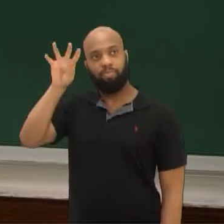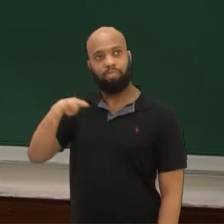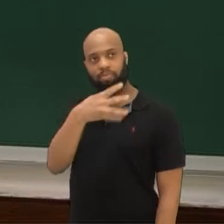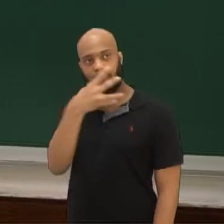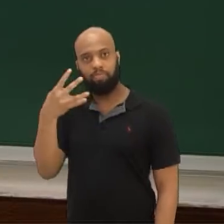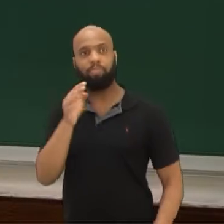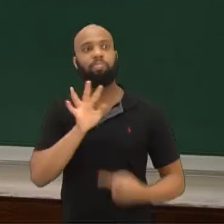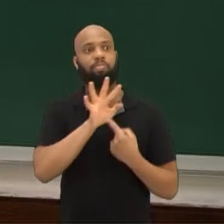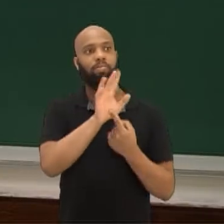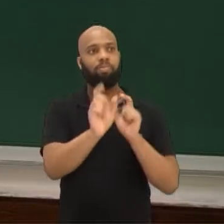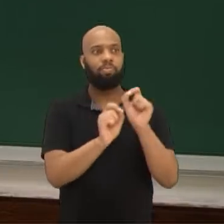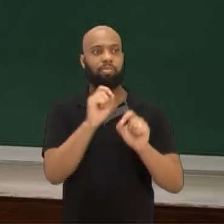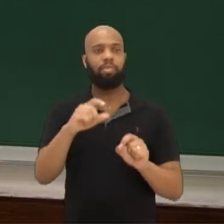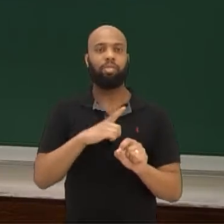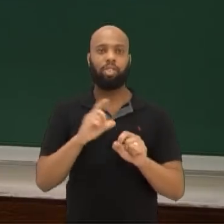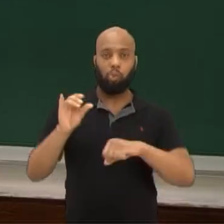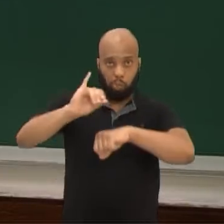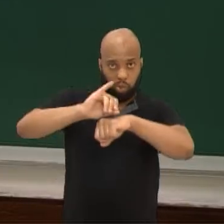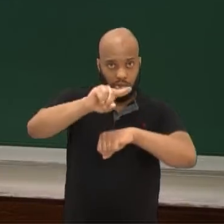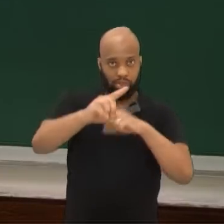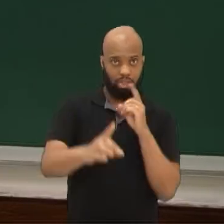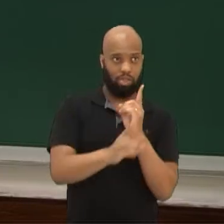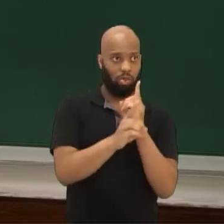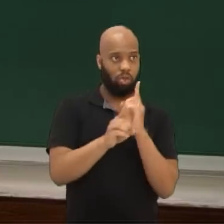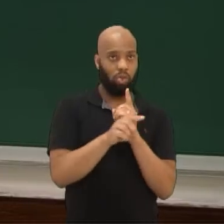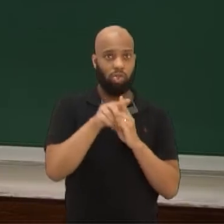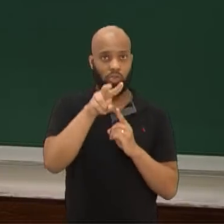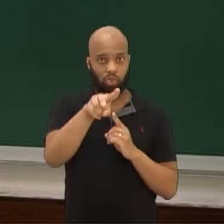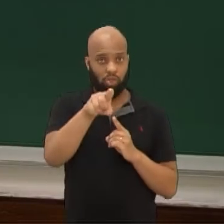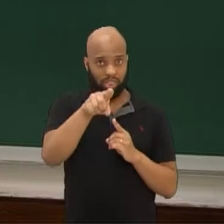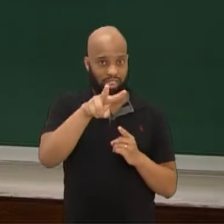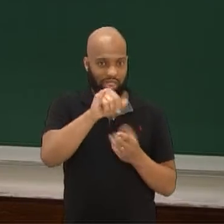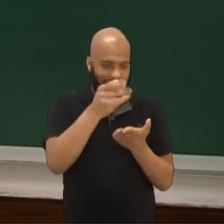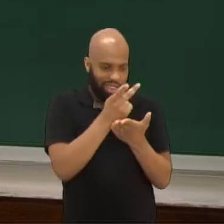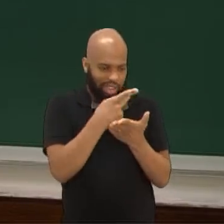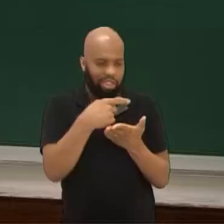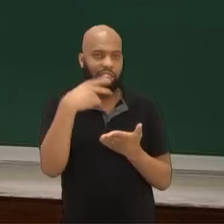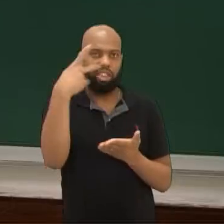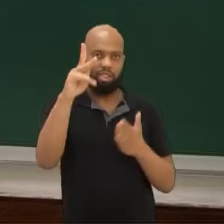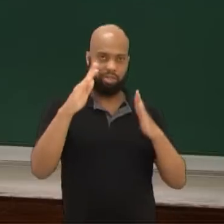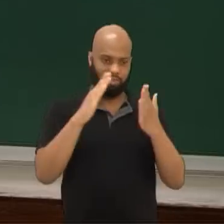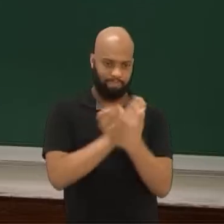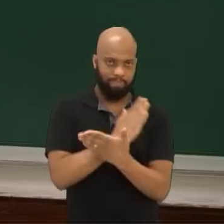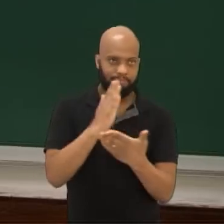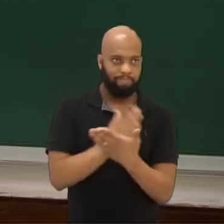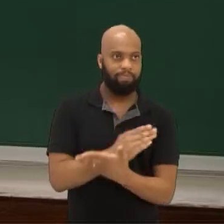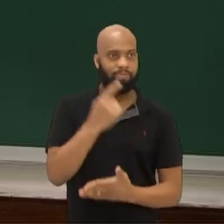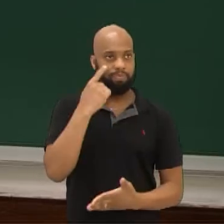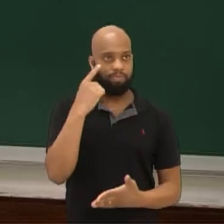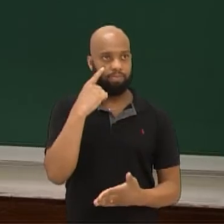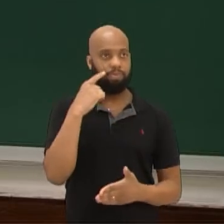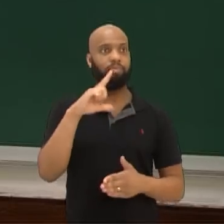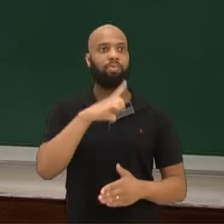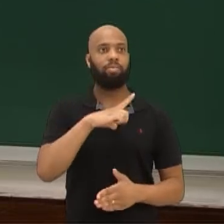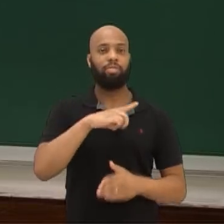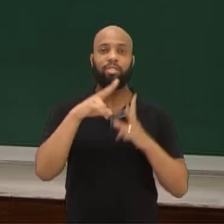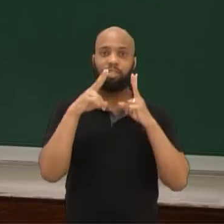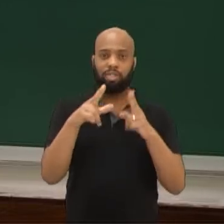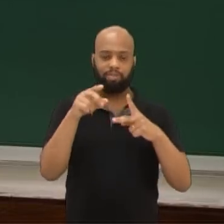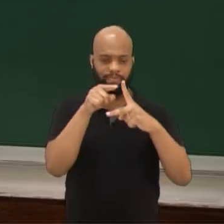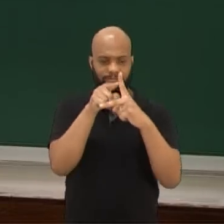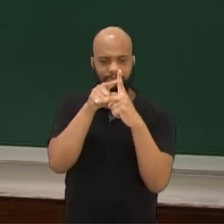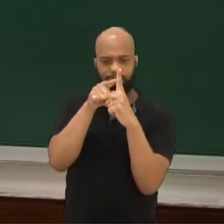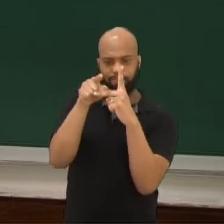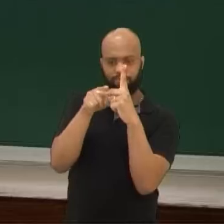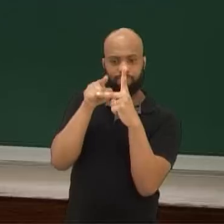diz aqui, o objeto que você encontrar, você vai desenhar aí no teu caderninho. Então, diz lá, igual ao ângulo reto. Qual